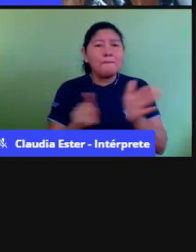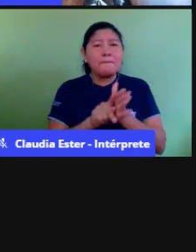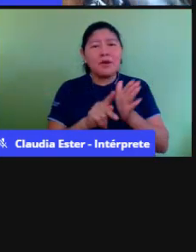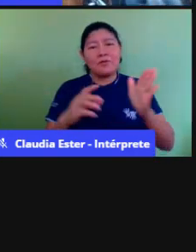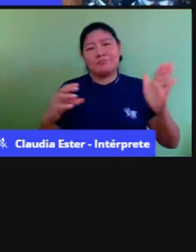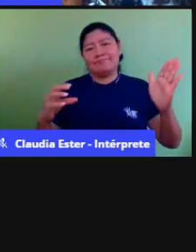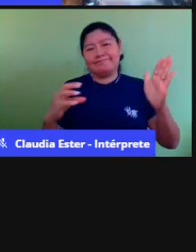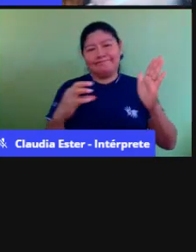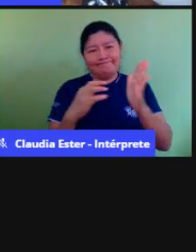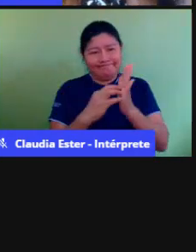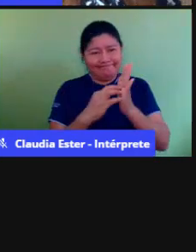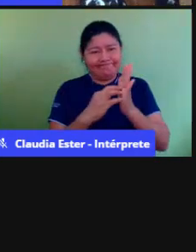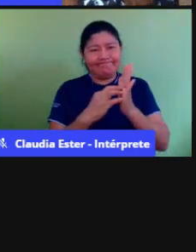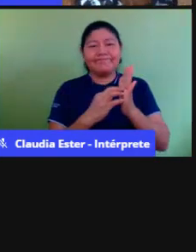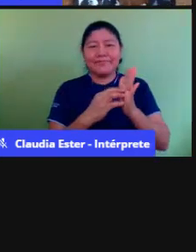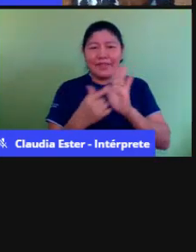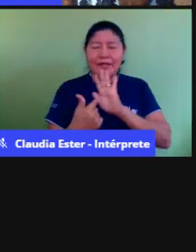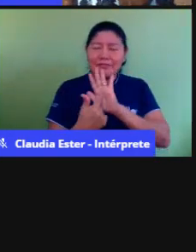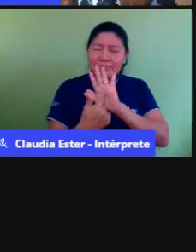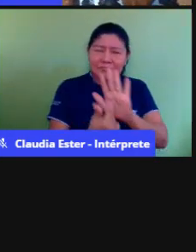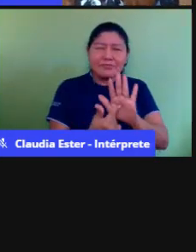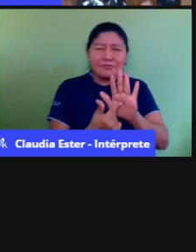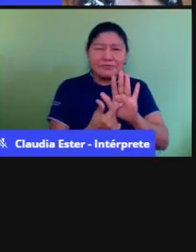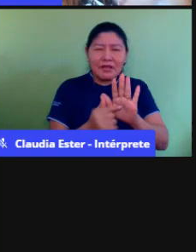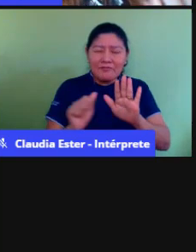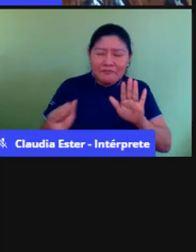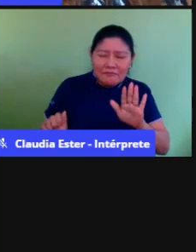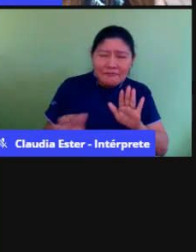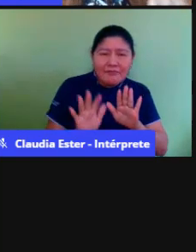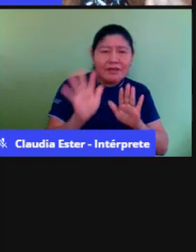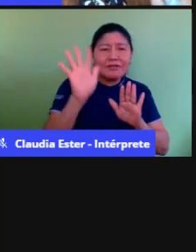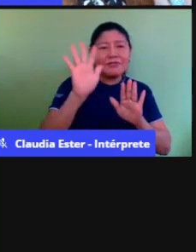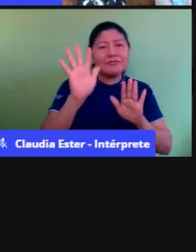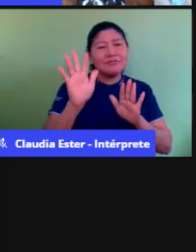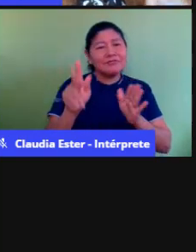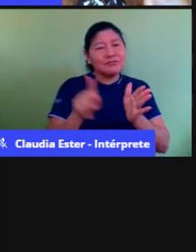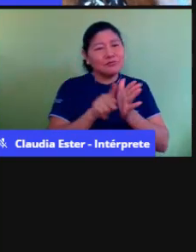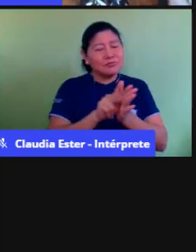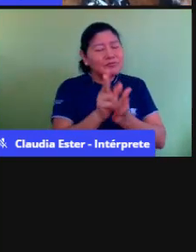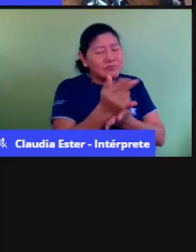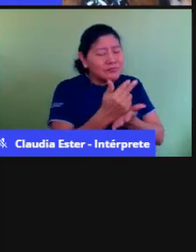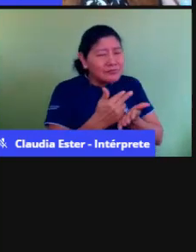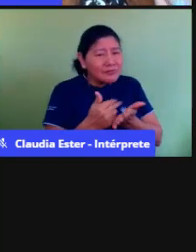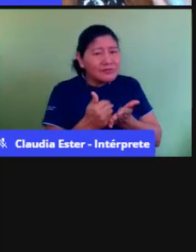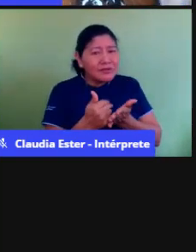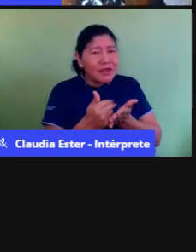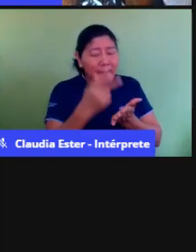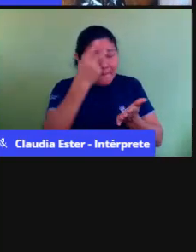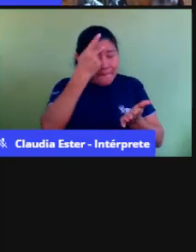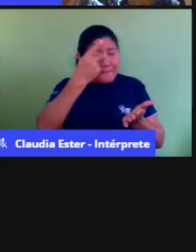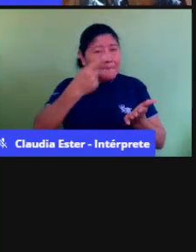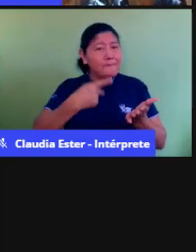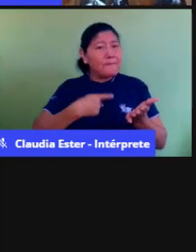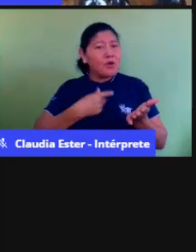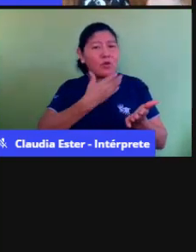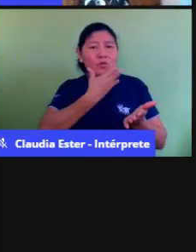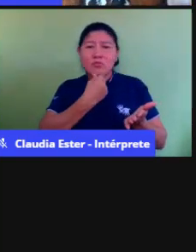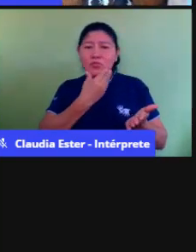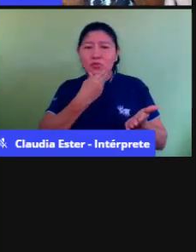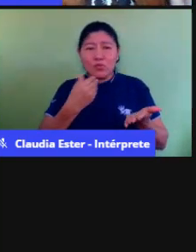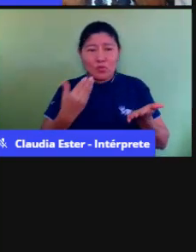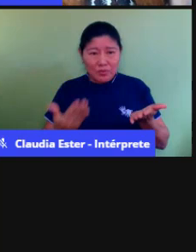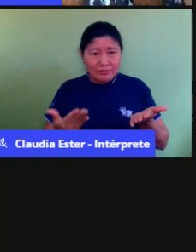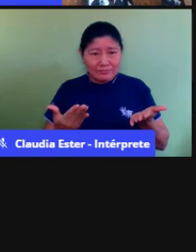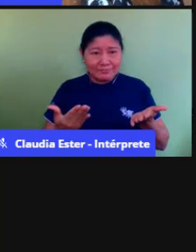queria desenhar o touro dele, né? Algo que fosse genuinamente dele, criado por ele. E